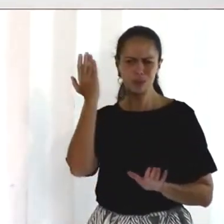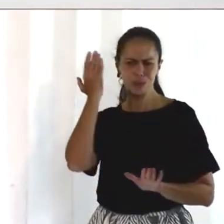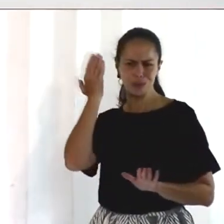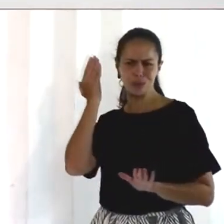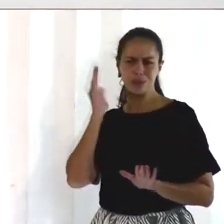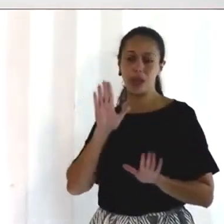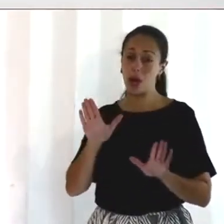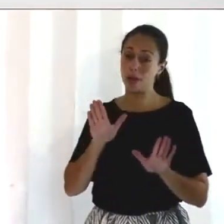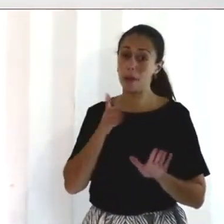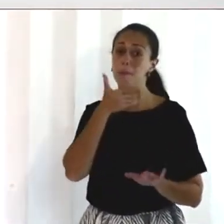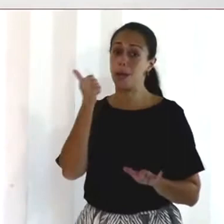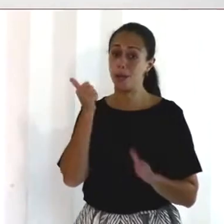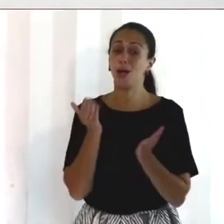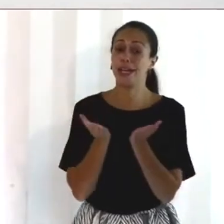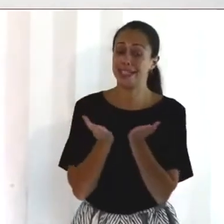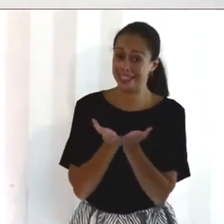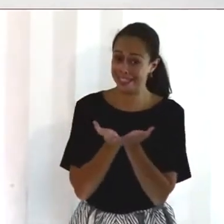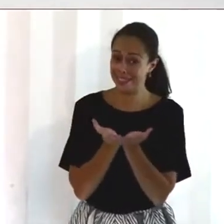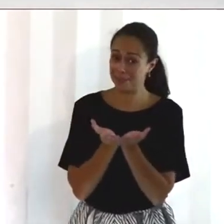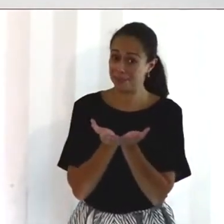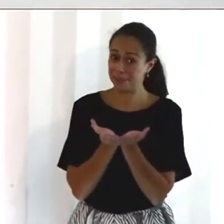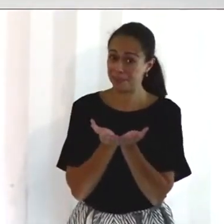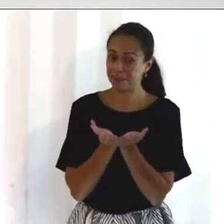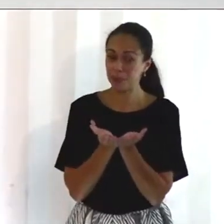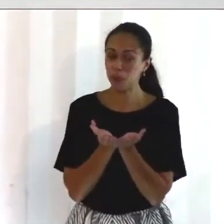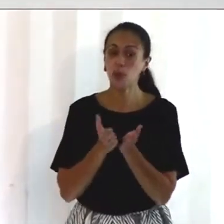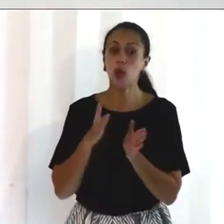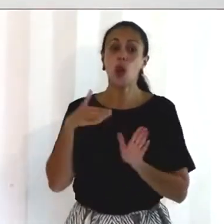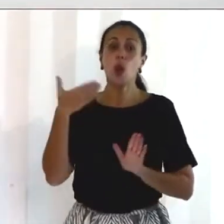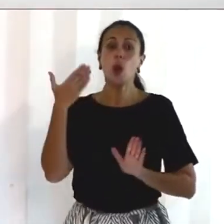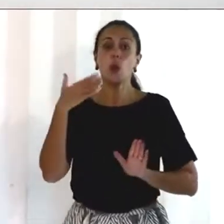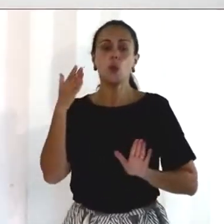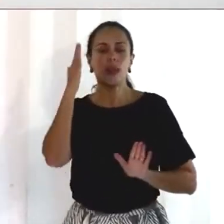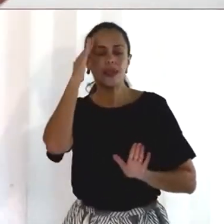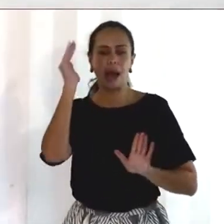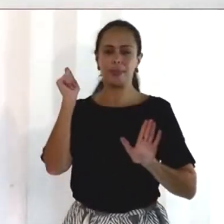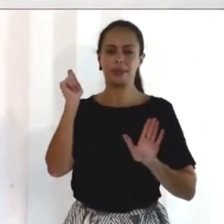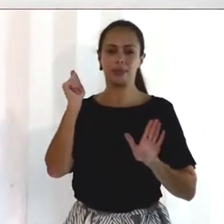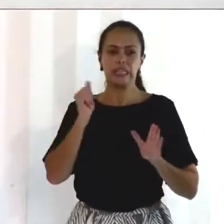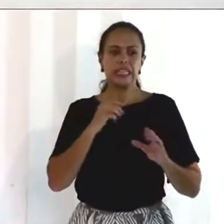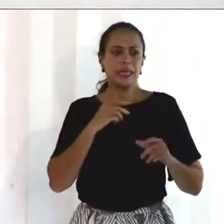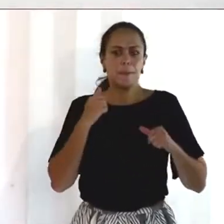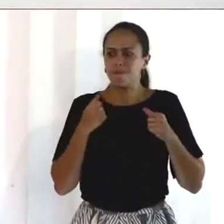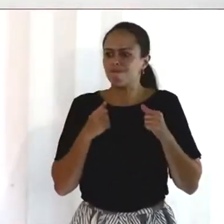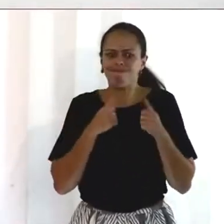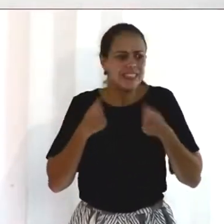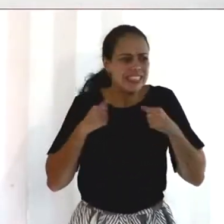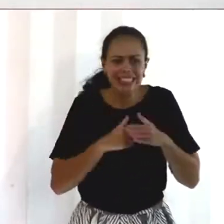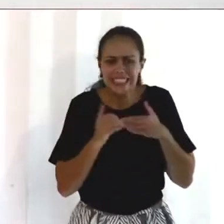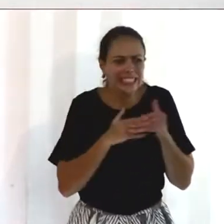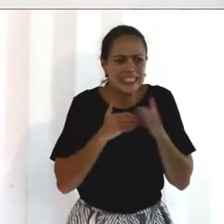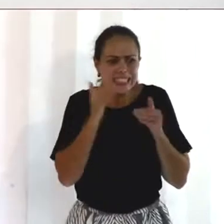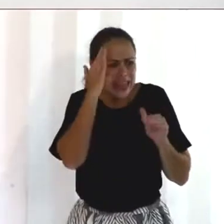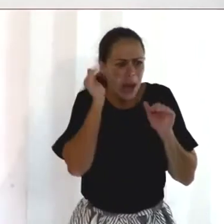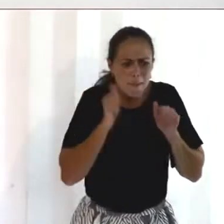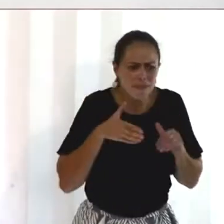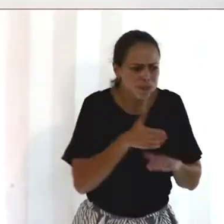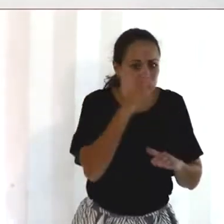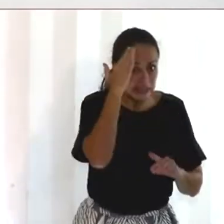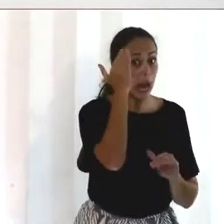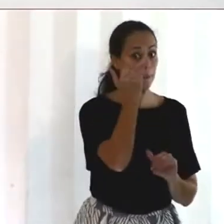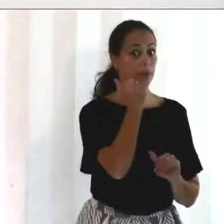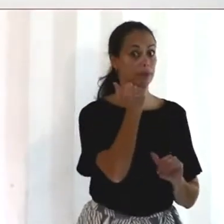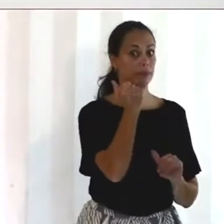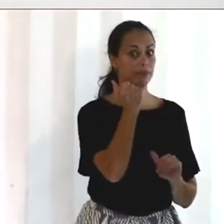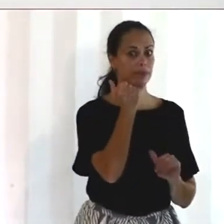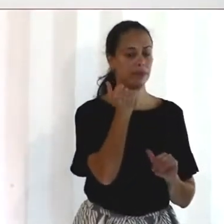aparecer, mas ele vai retardar essa ira. Bom, a palavra de Deus, Paulo, quando fala do fruto do Espírito, diz